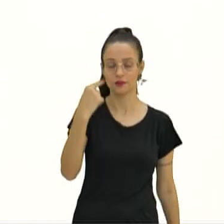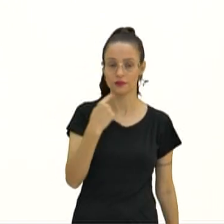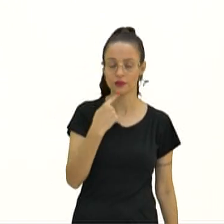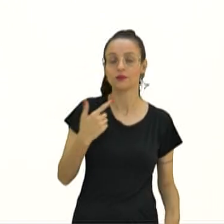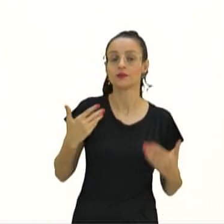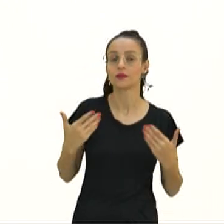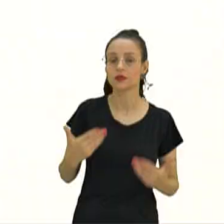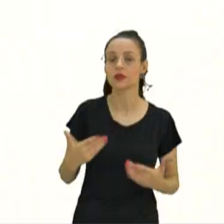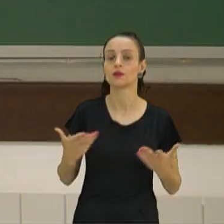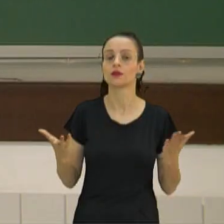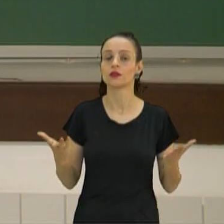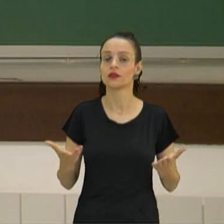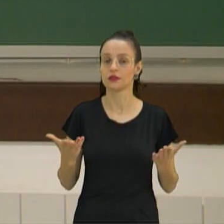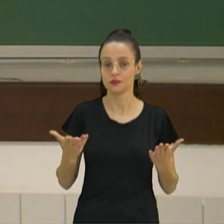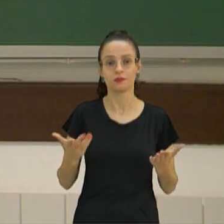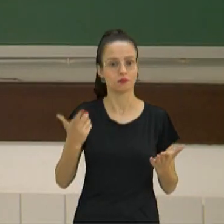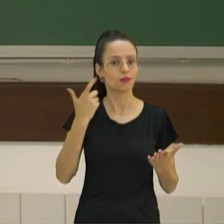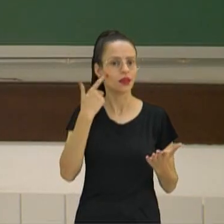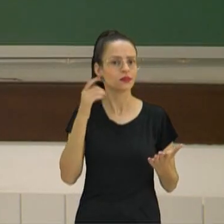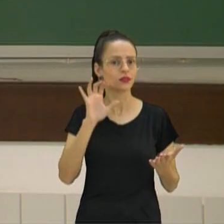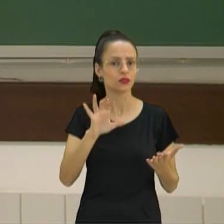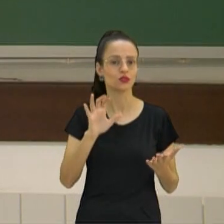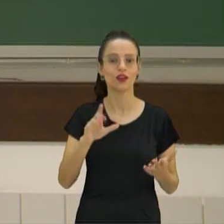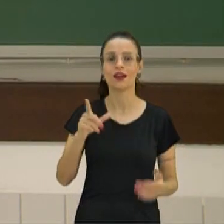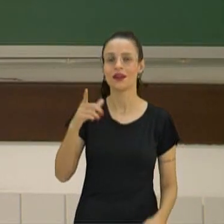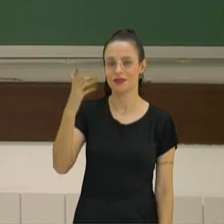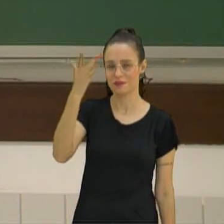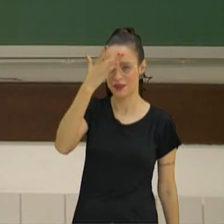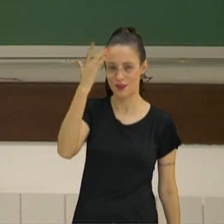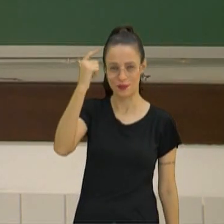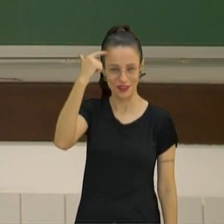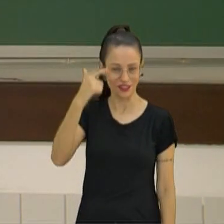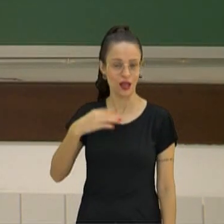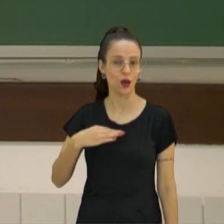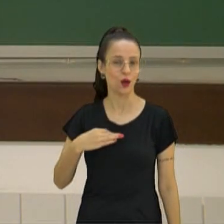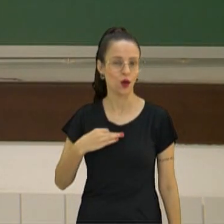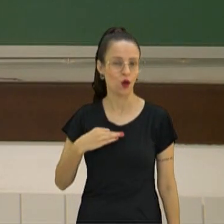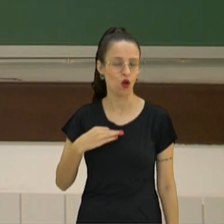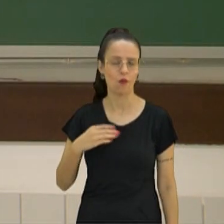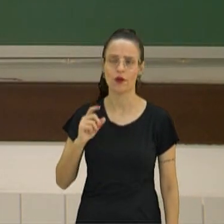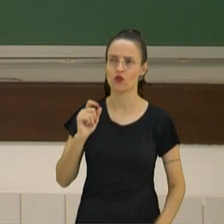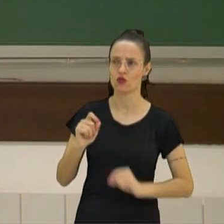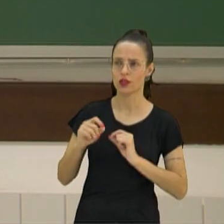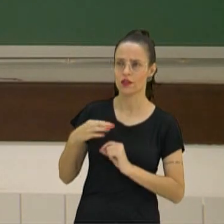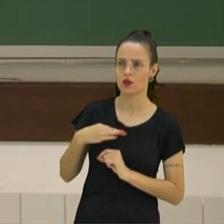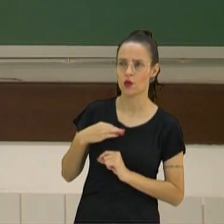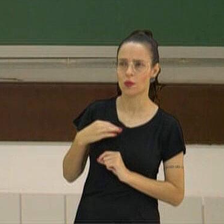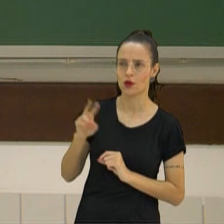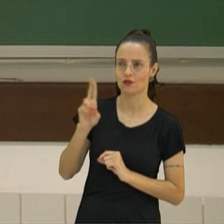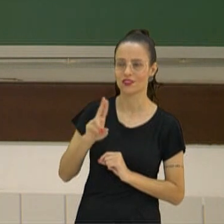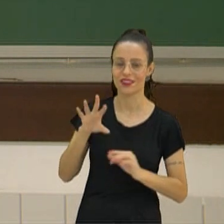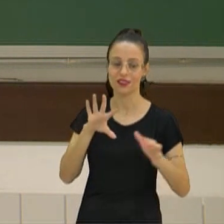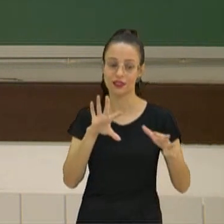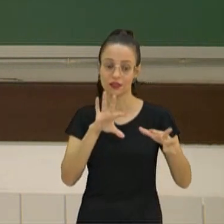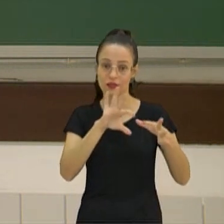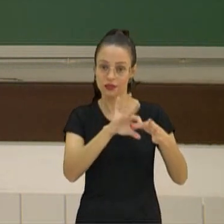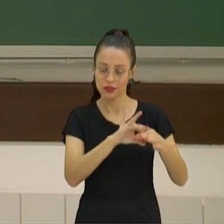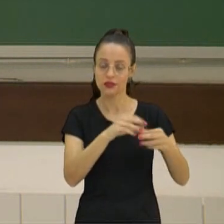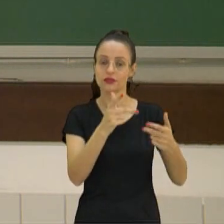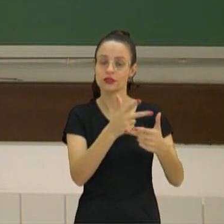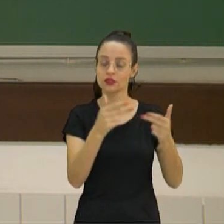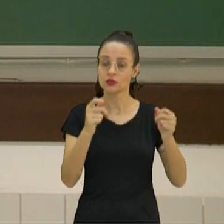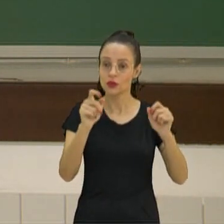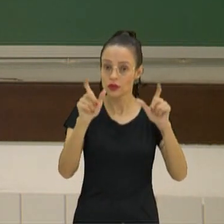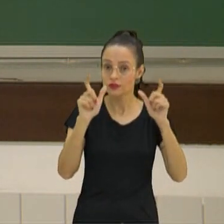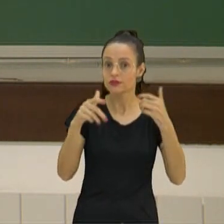Então, a gente pensa também nisso. Tem gente que gosta de pensar na roupa, né, que vai vestir, que está sempre ligado, né, nessas